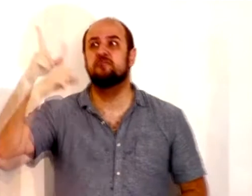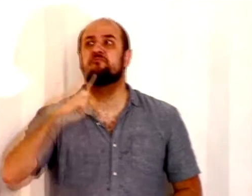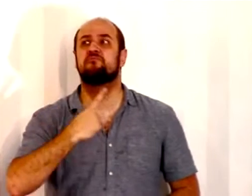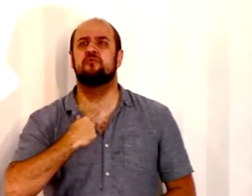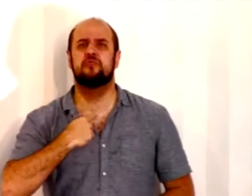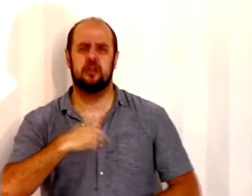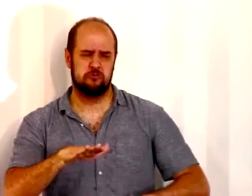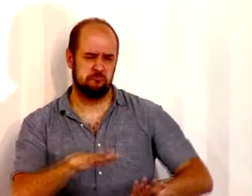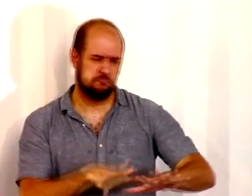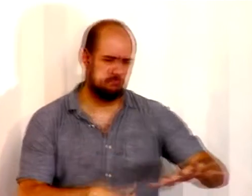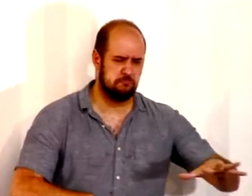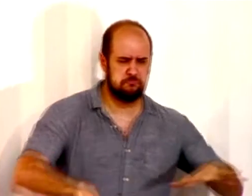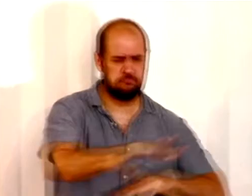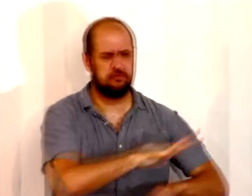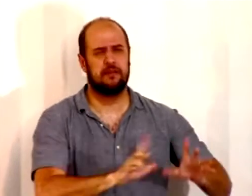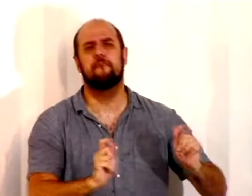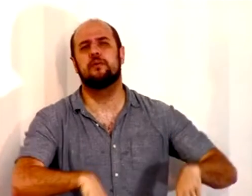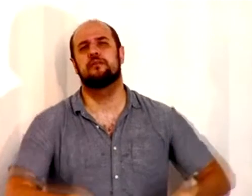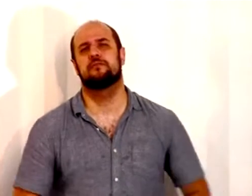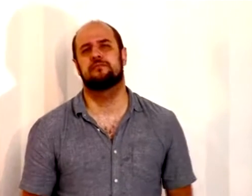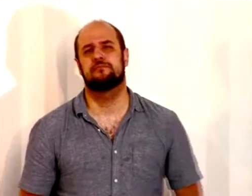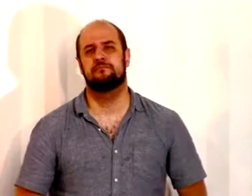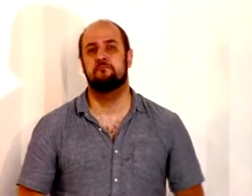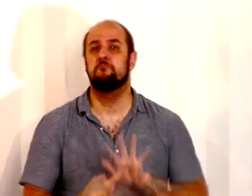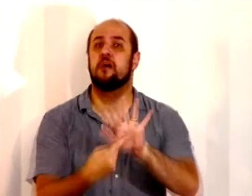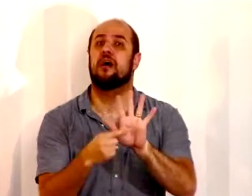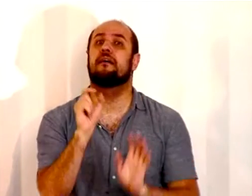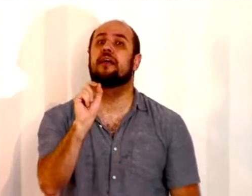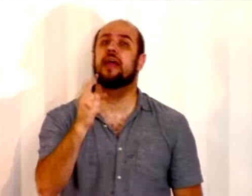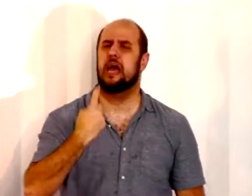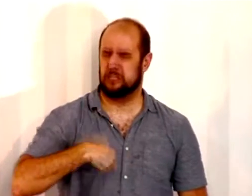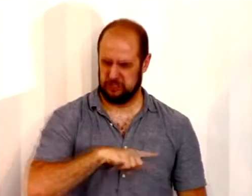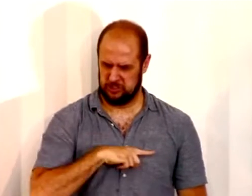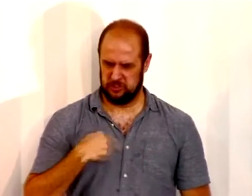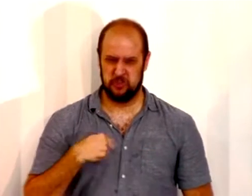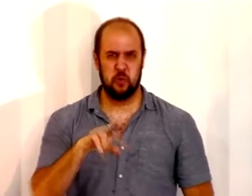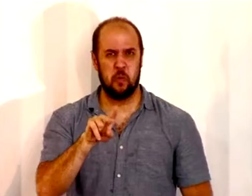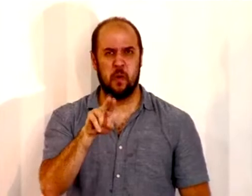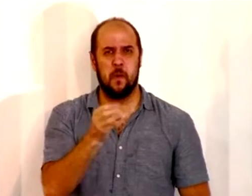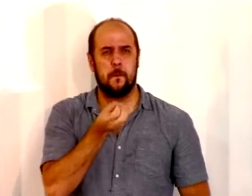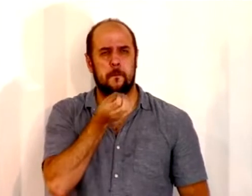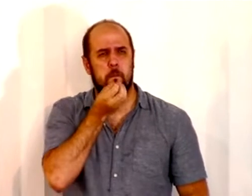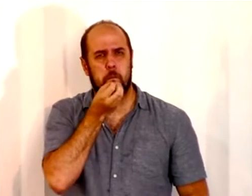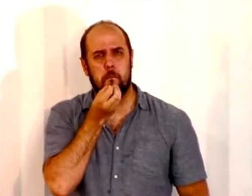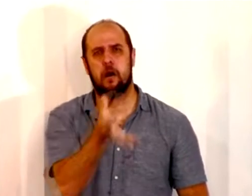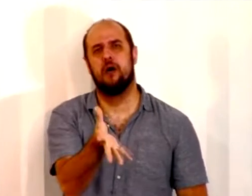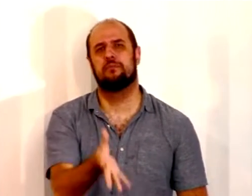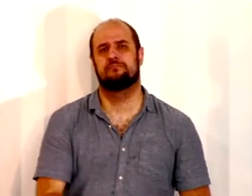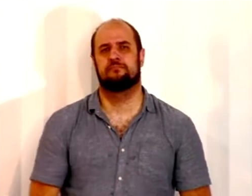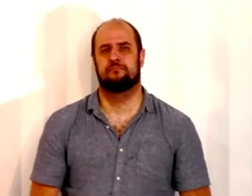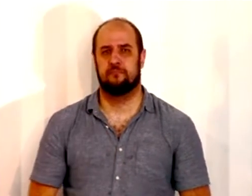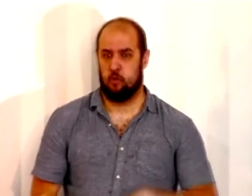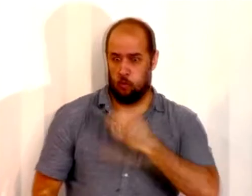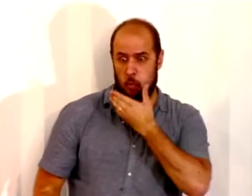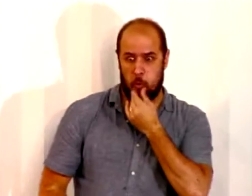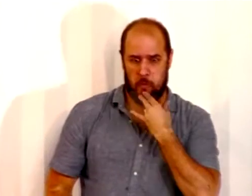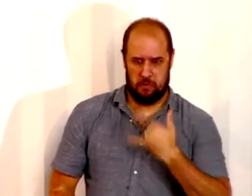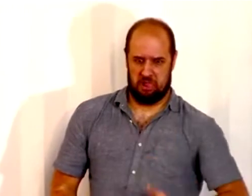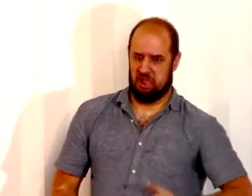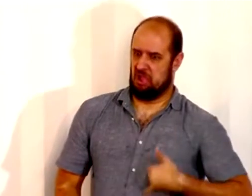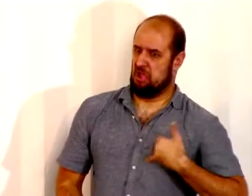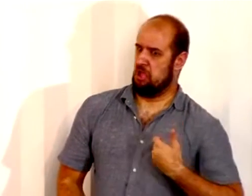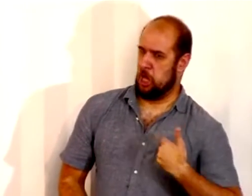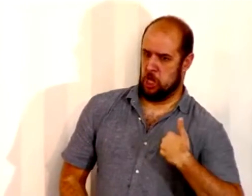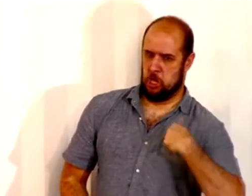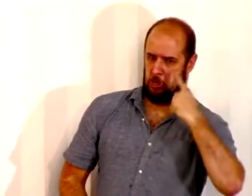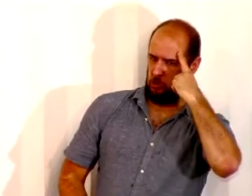você, nós somos o quê? Pó. Nós não somos nada. Mas o homem acha que é alguma coisa. Por isso que o salmista diz: